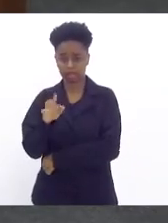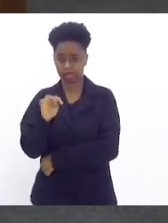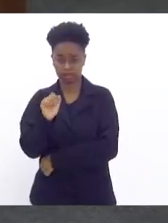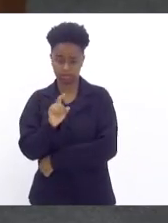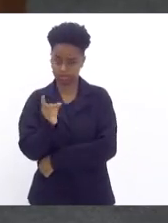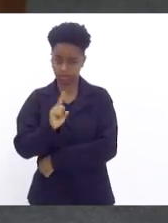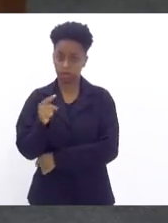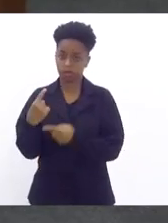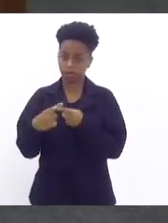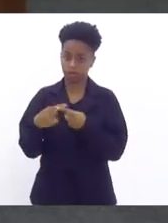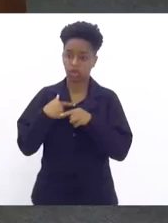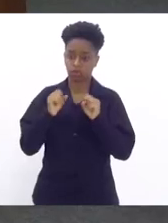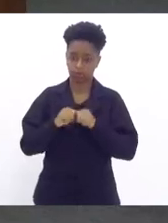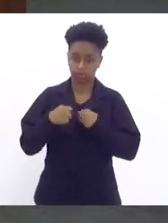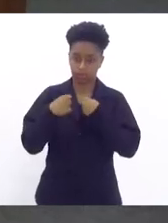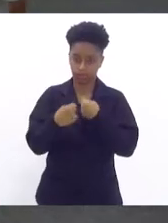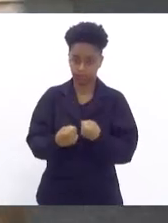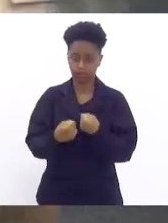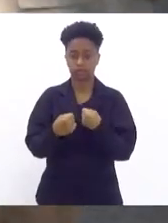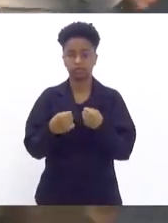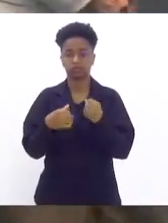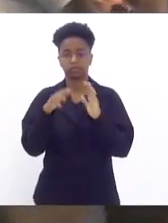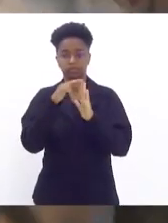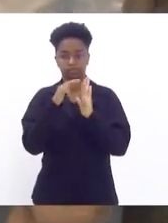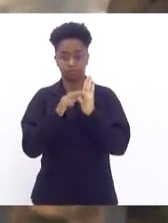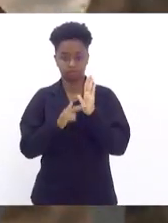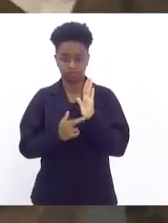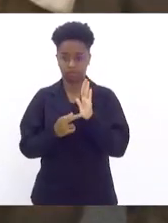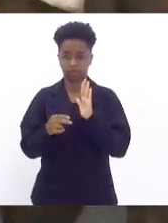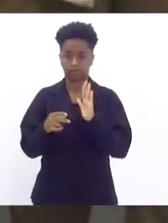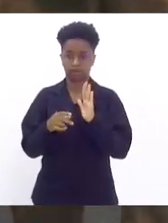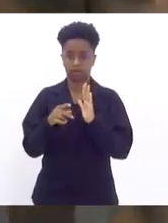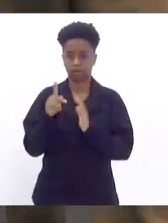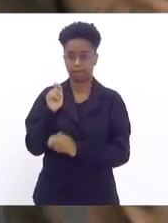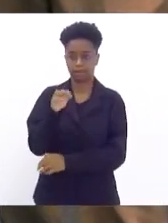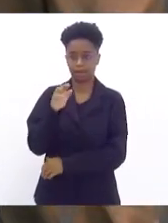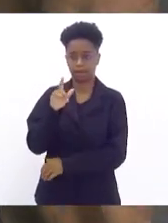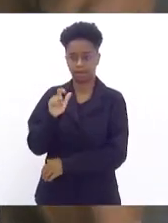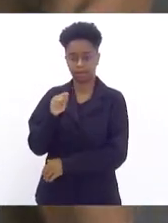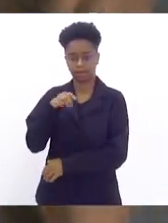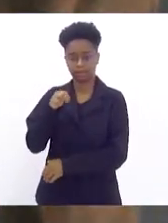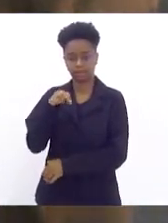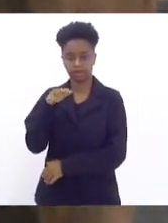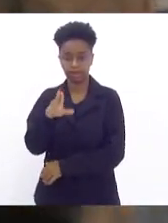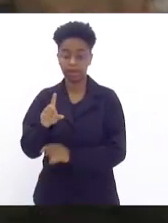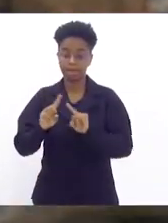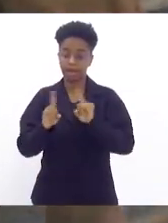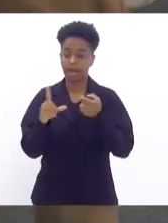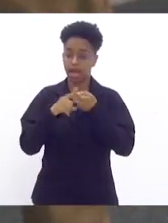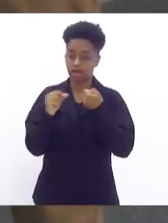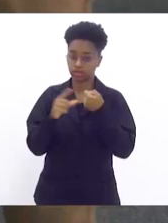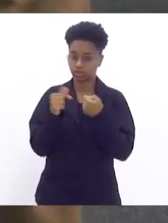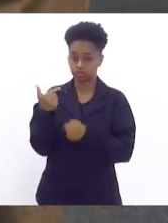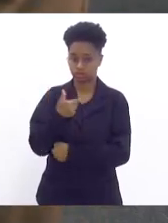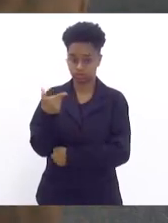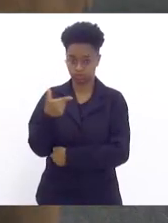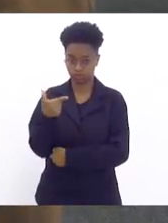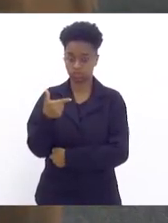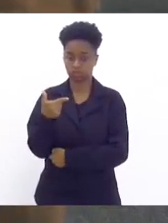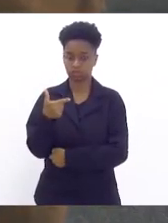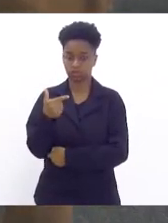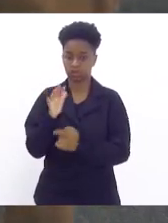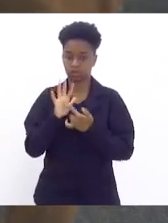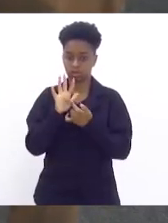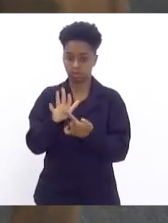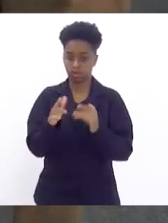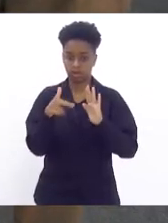sou um defensor das prerrogativas parlamentares mas no seu artigo segundo essa